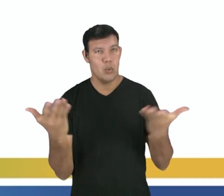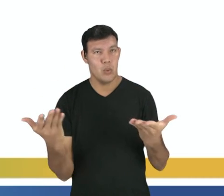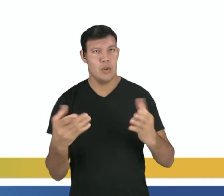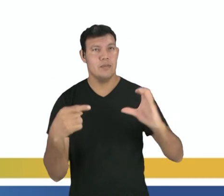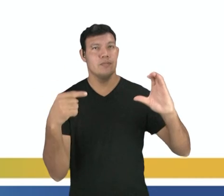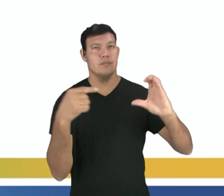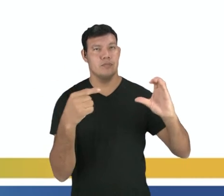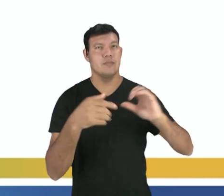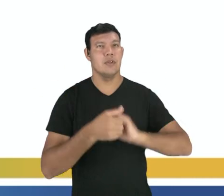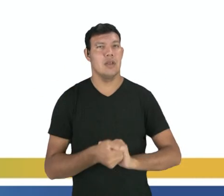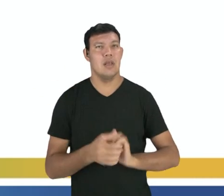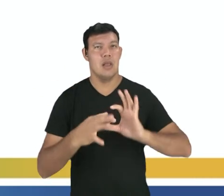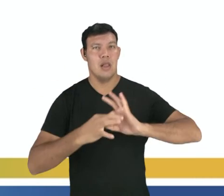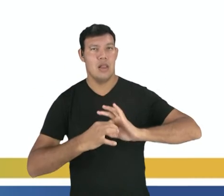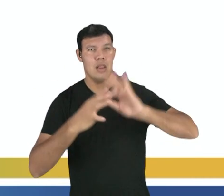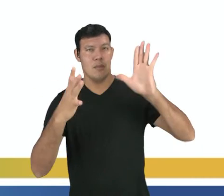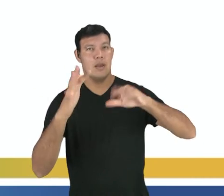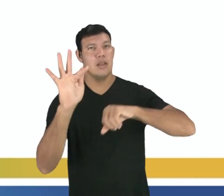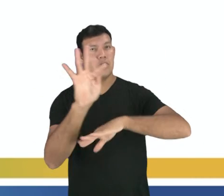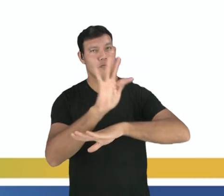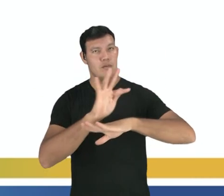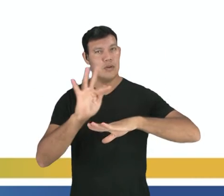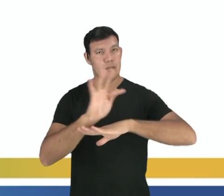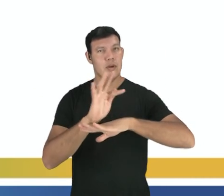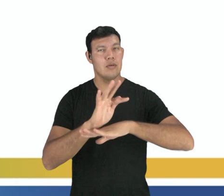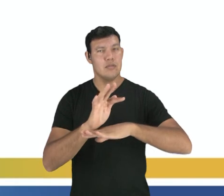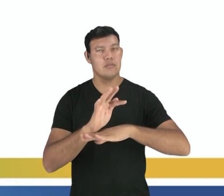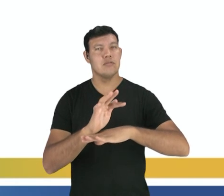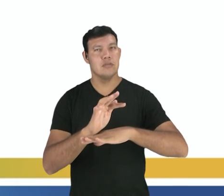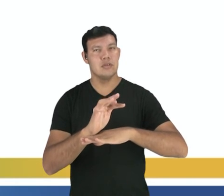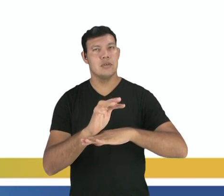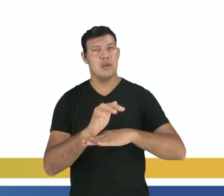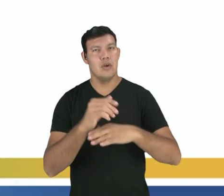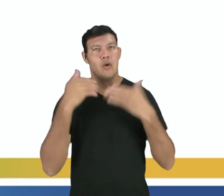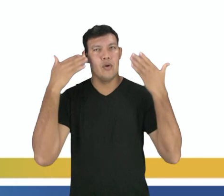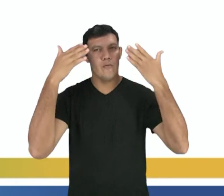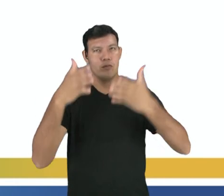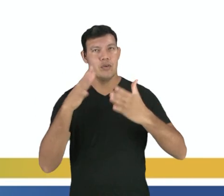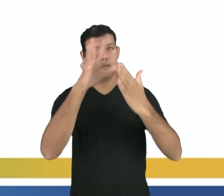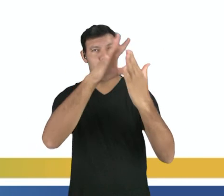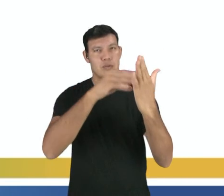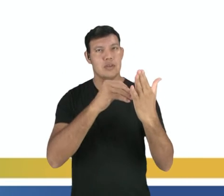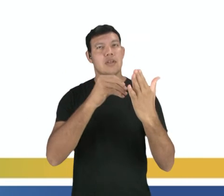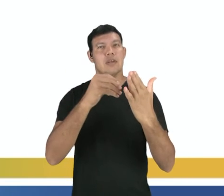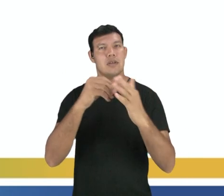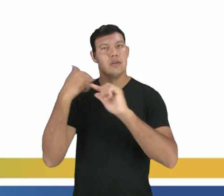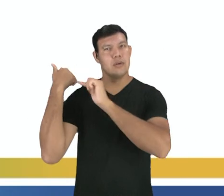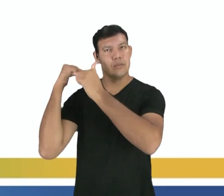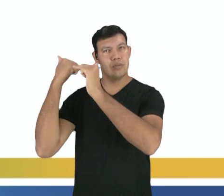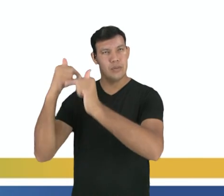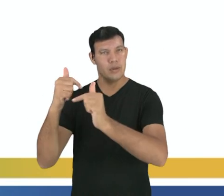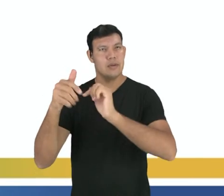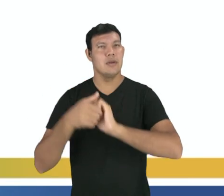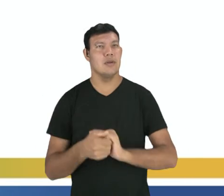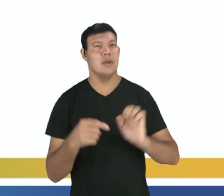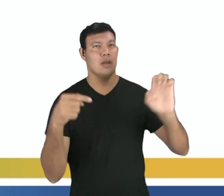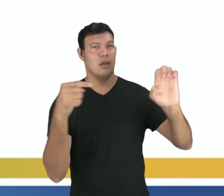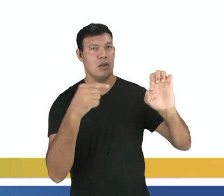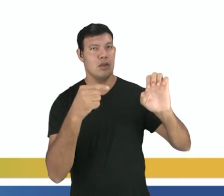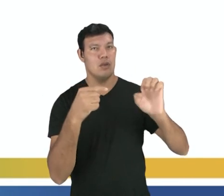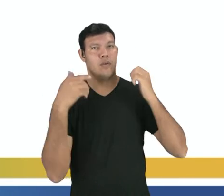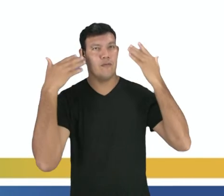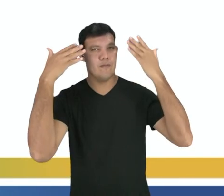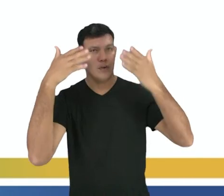legados pelos clássicos. Voltado para temas nacionalistas, desinteressou-se do elemento exótico incompatível